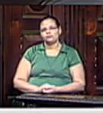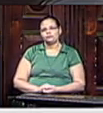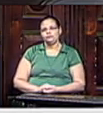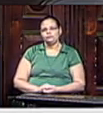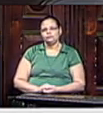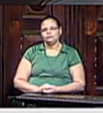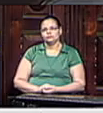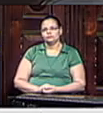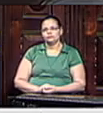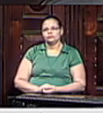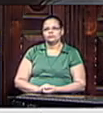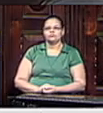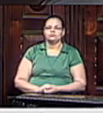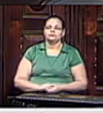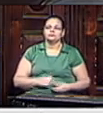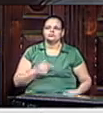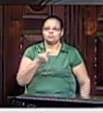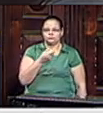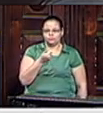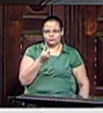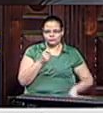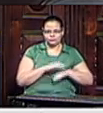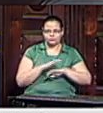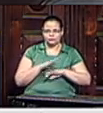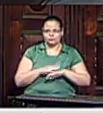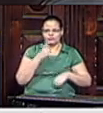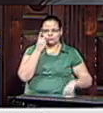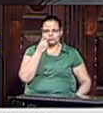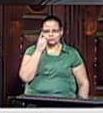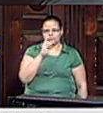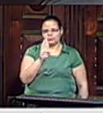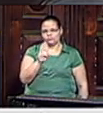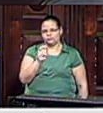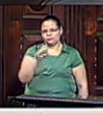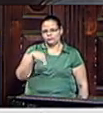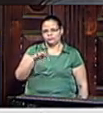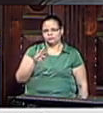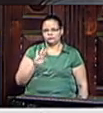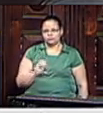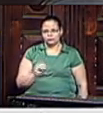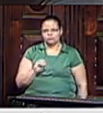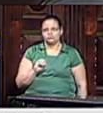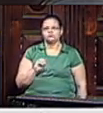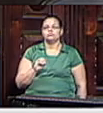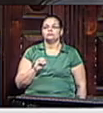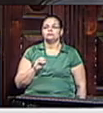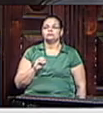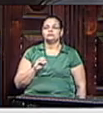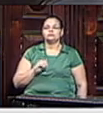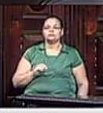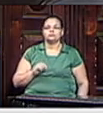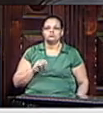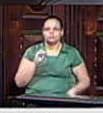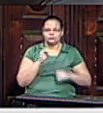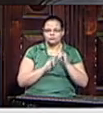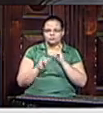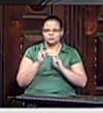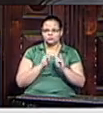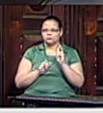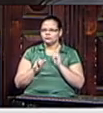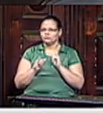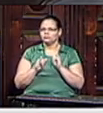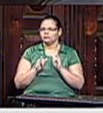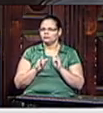Projeto de lei 1772 de 2016, de autoria do deputado Benedito Alves, que dispõe sobre a inserção de informação sobre